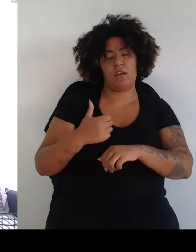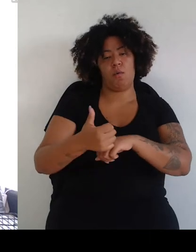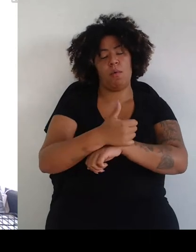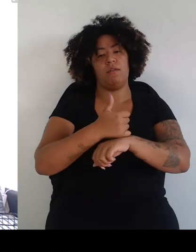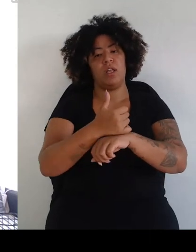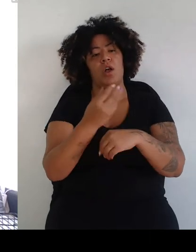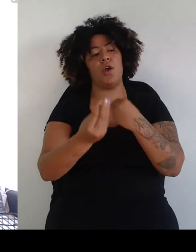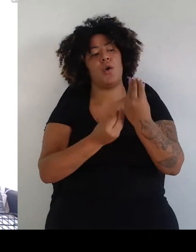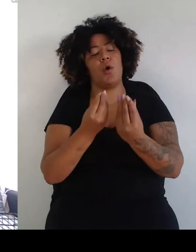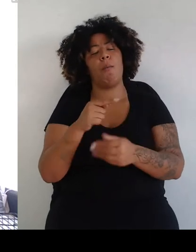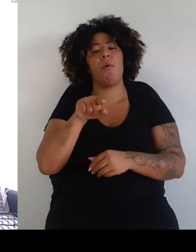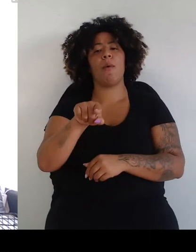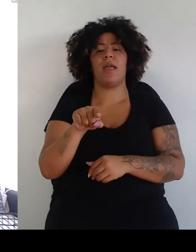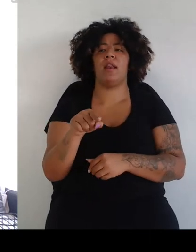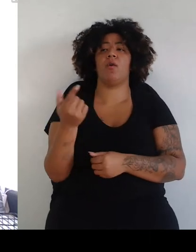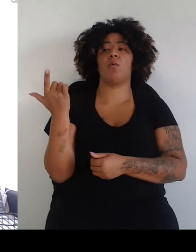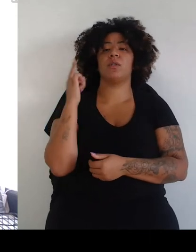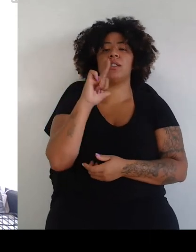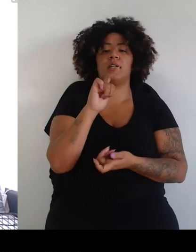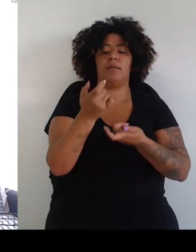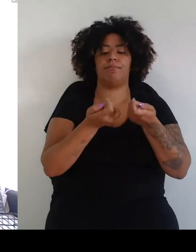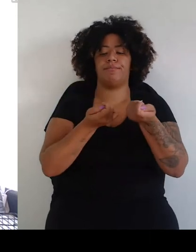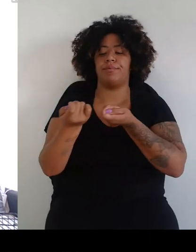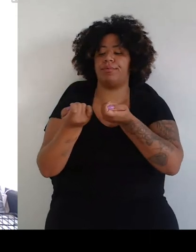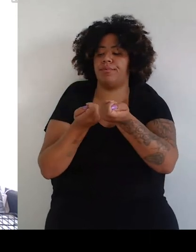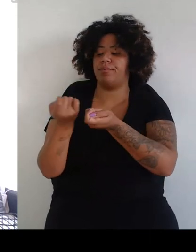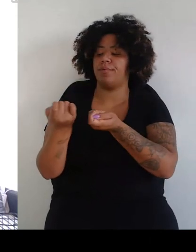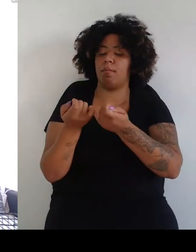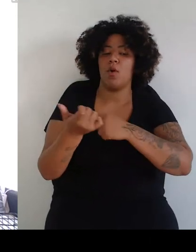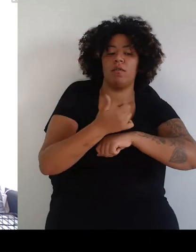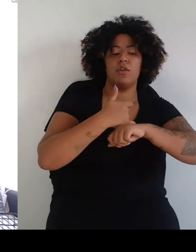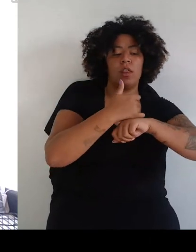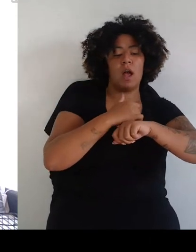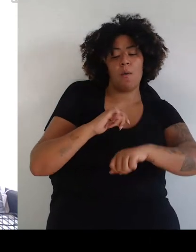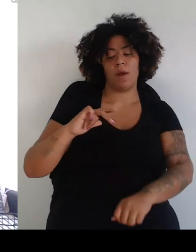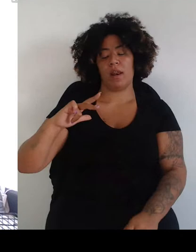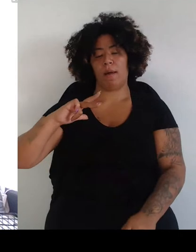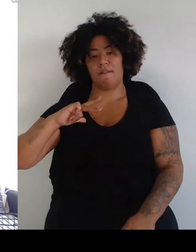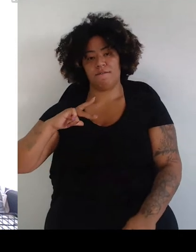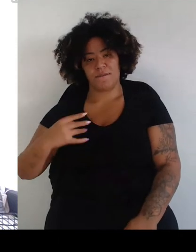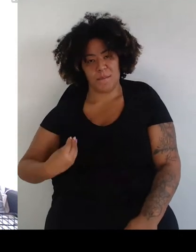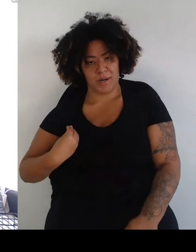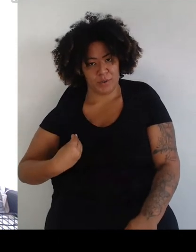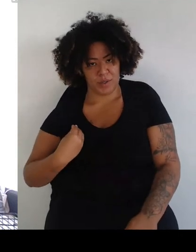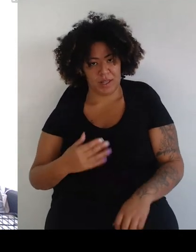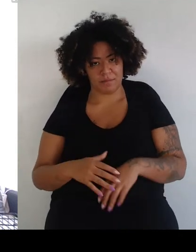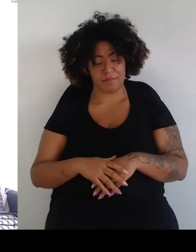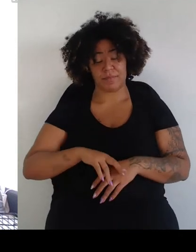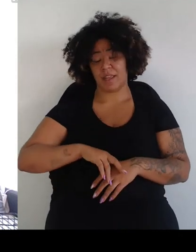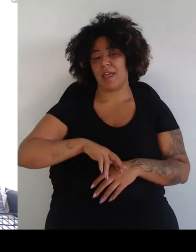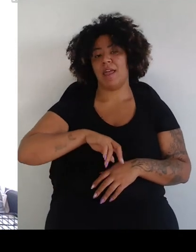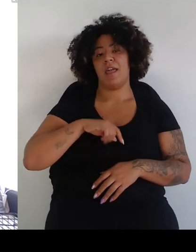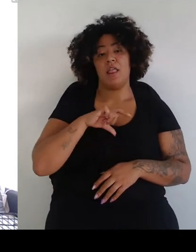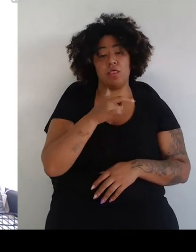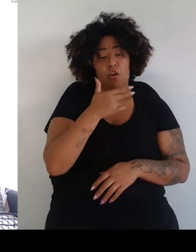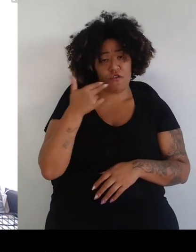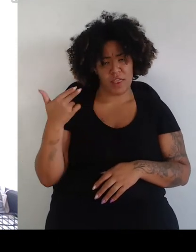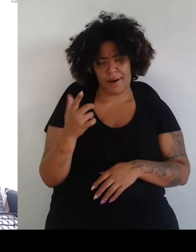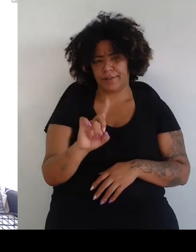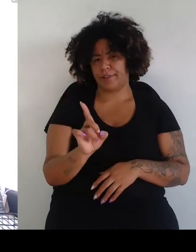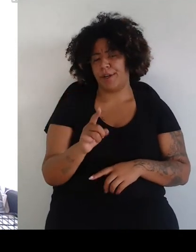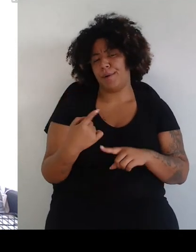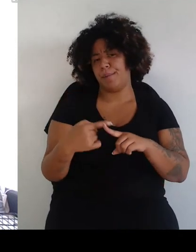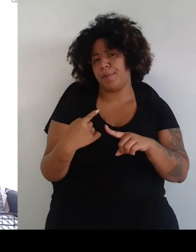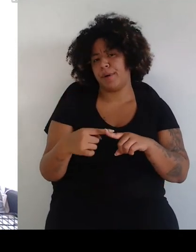administrava isso dentro da sua obra e também da sua vida não é surpresa ver que